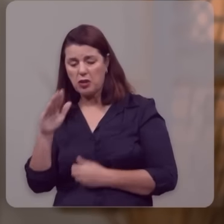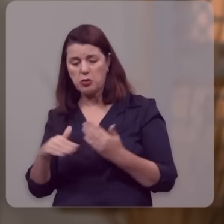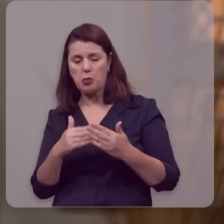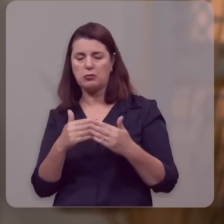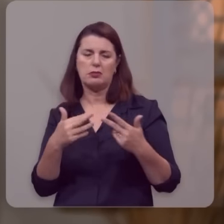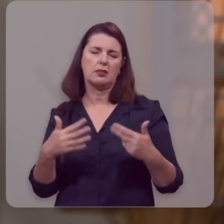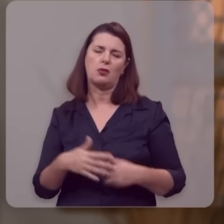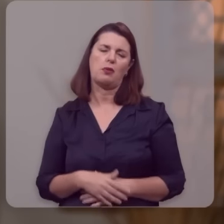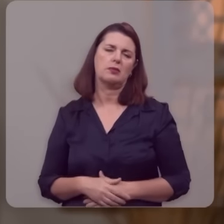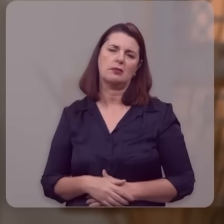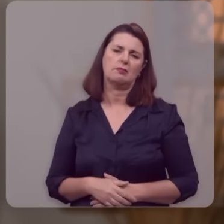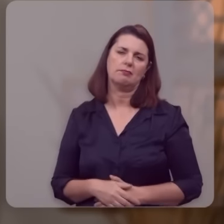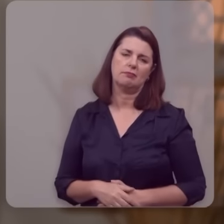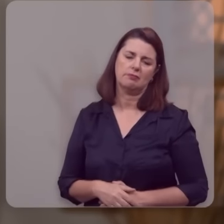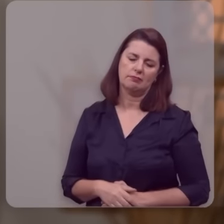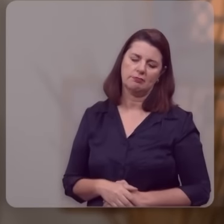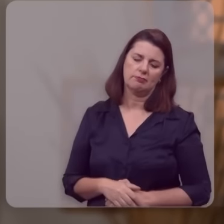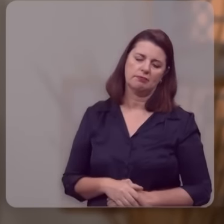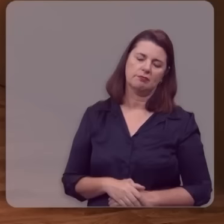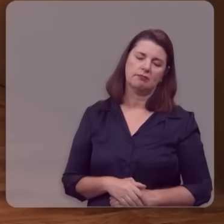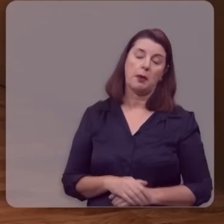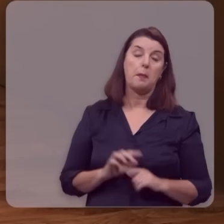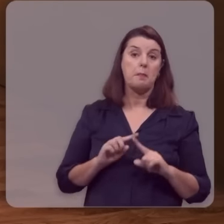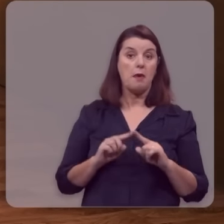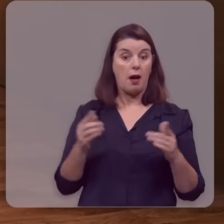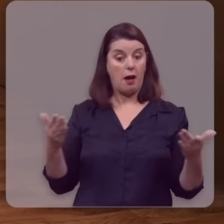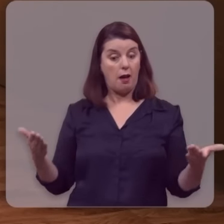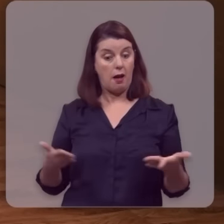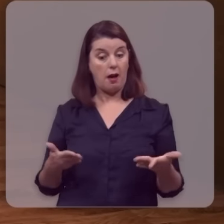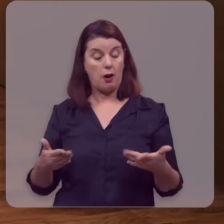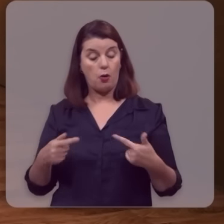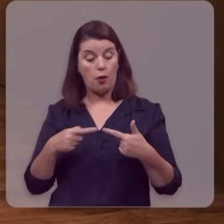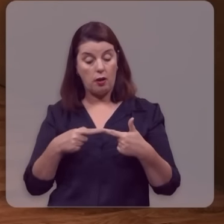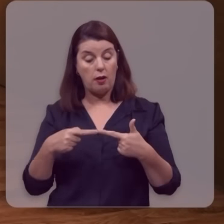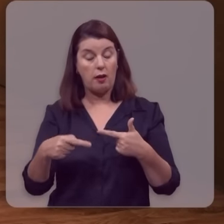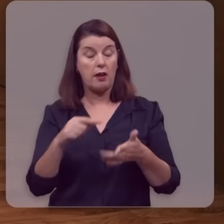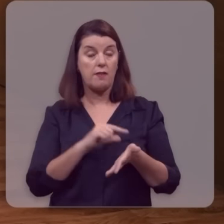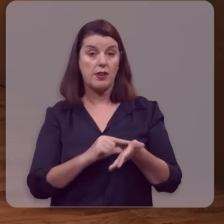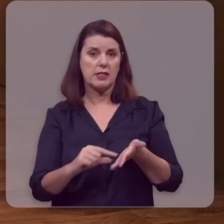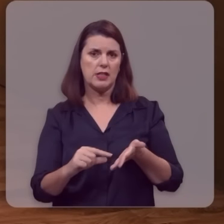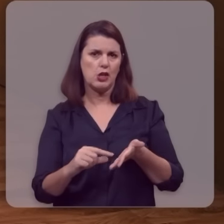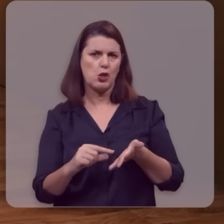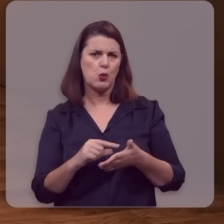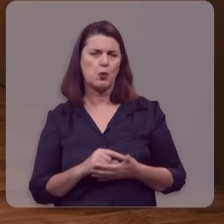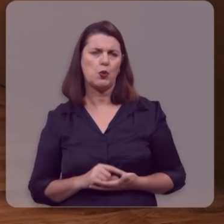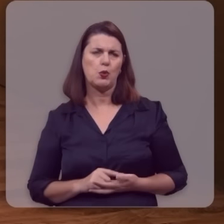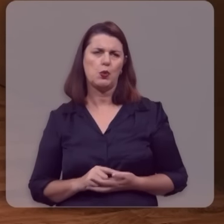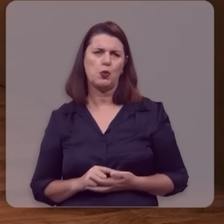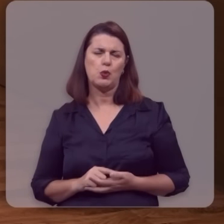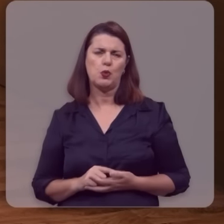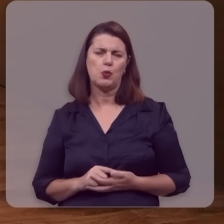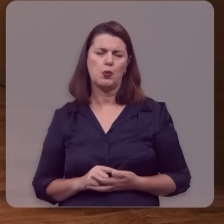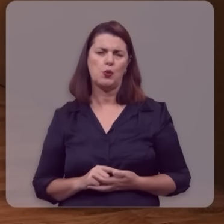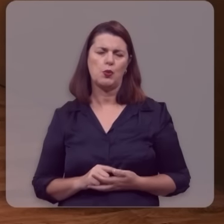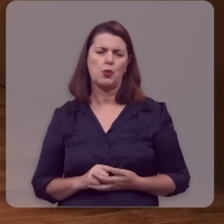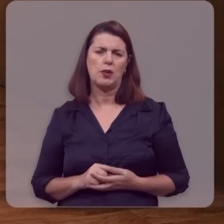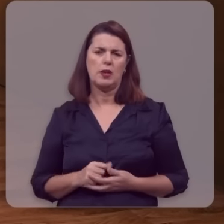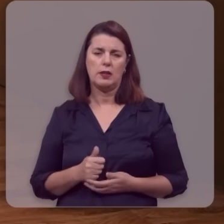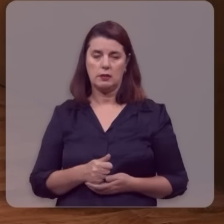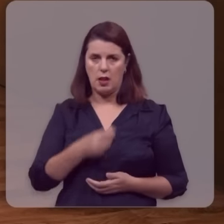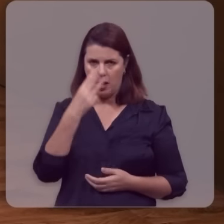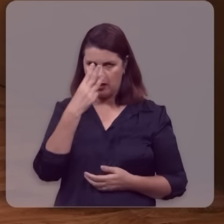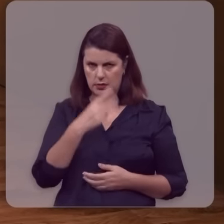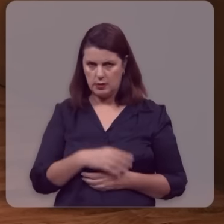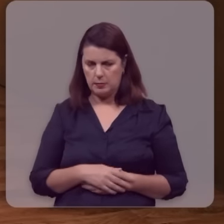tudo vê mas agora a partir do versículo de número